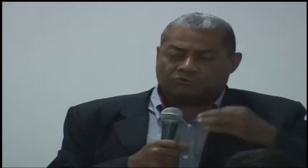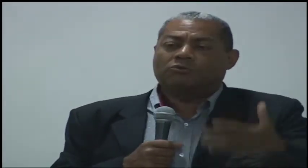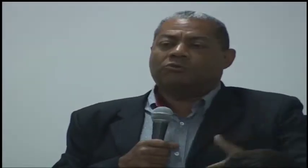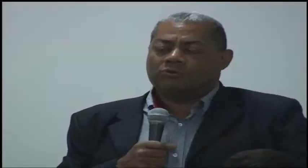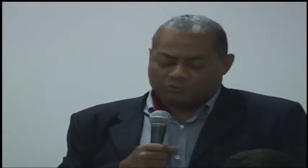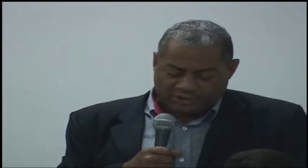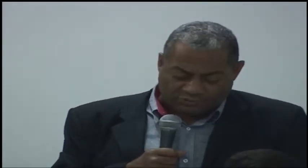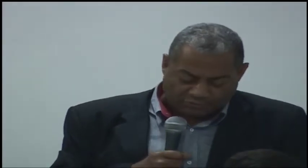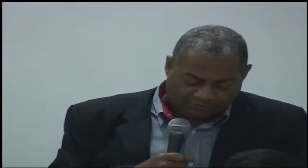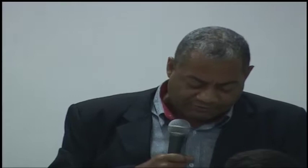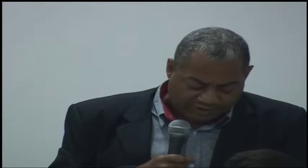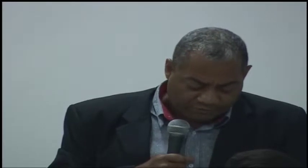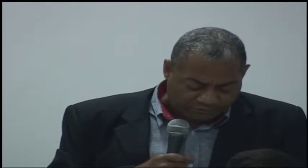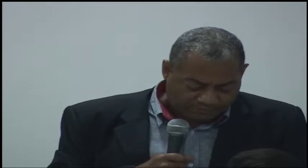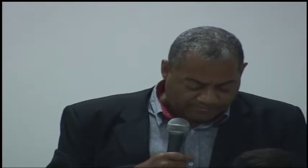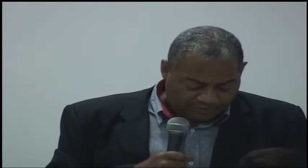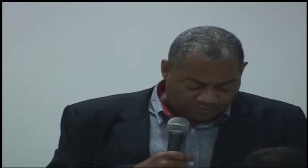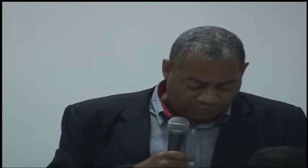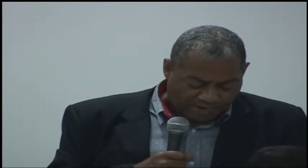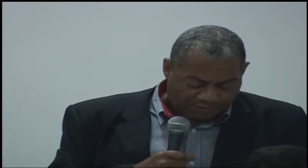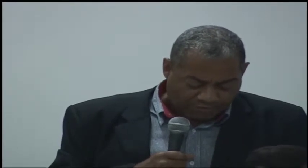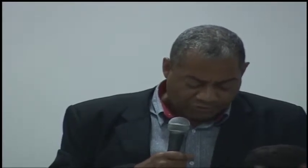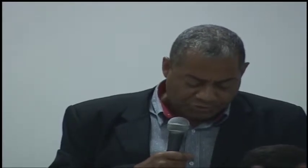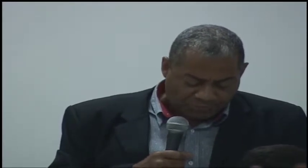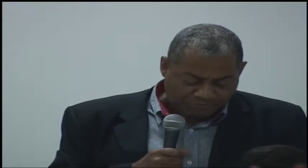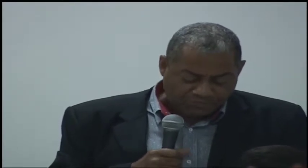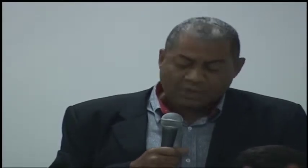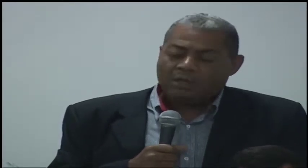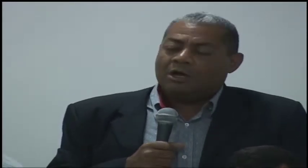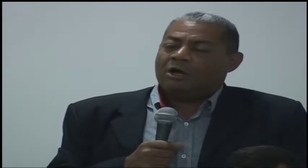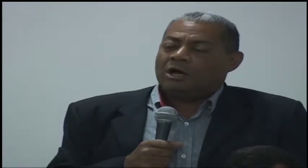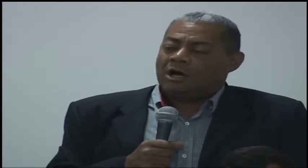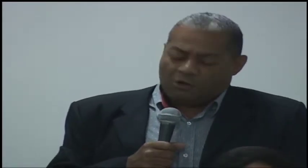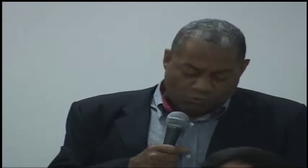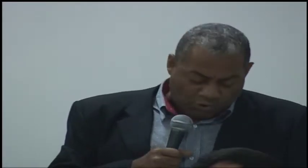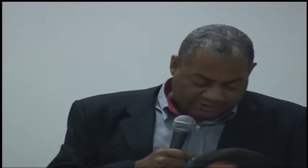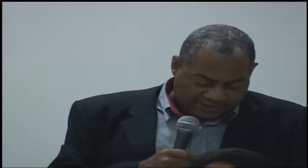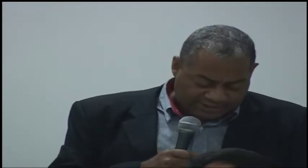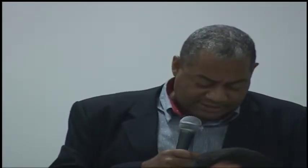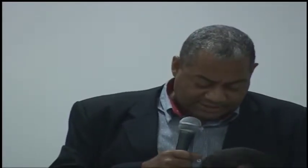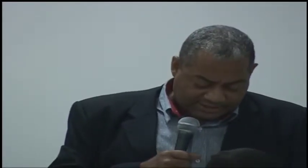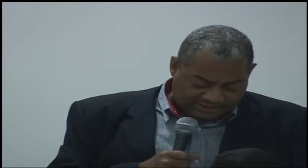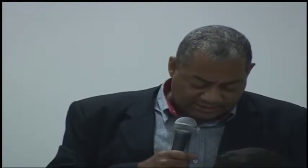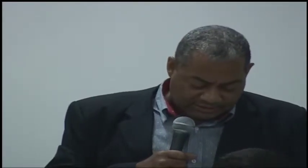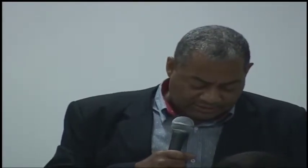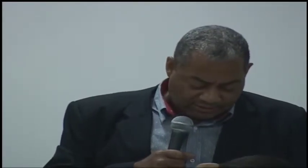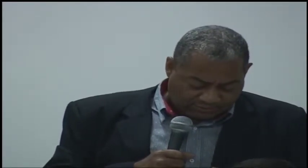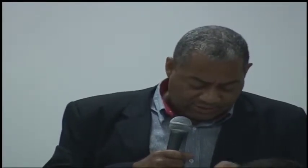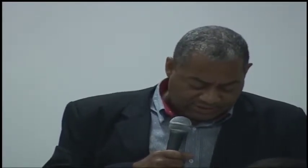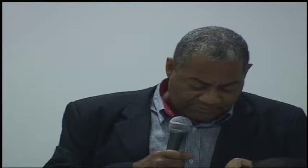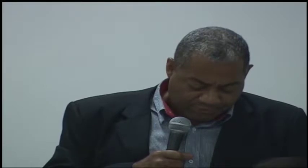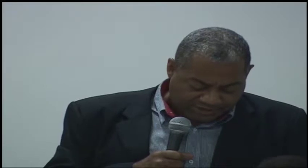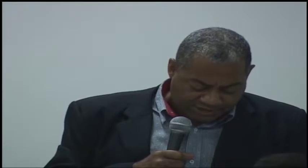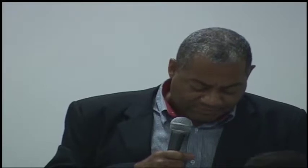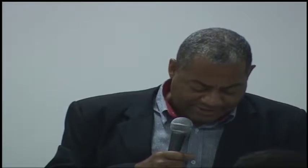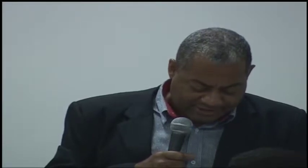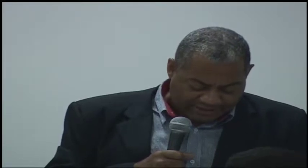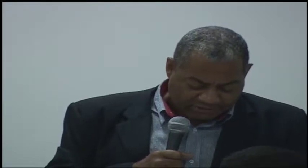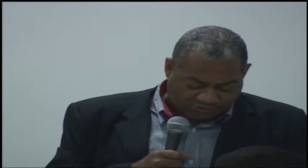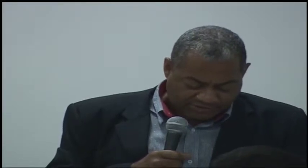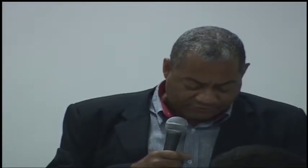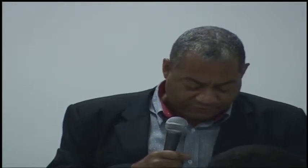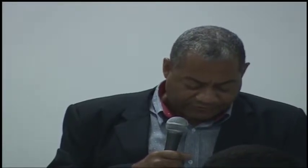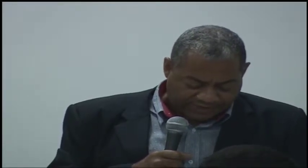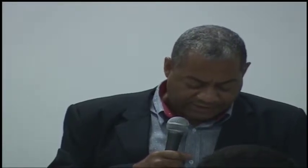e concluíram no governo do Mário Botião. Outras coisas importantes, uma